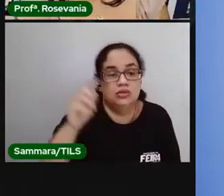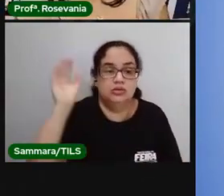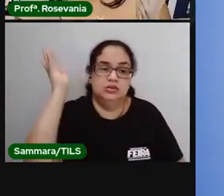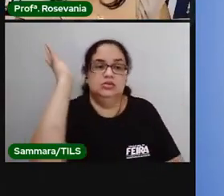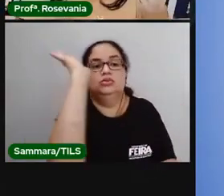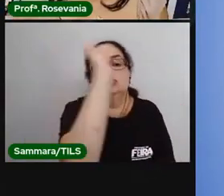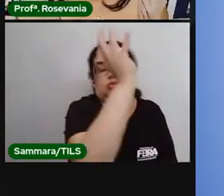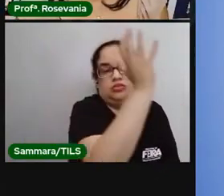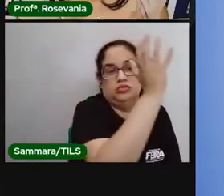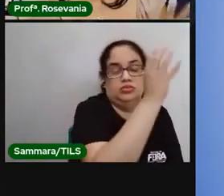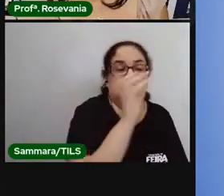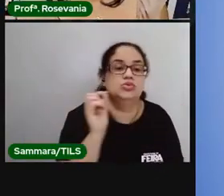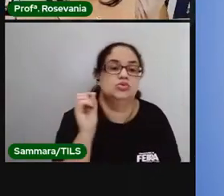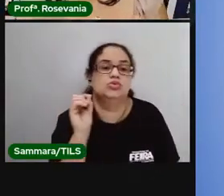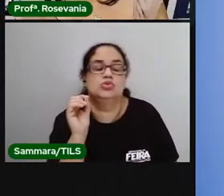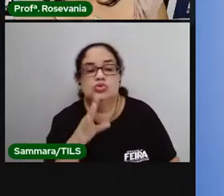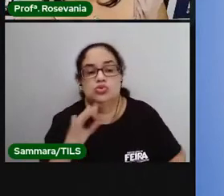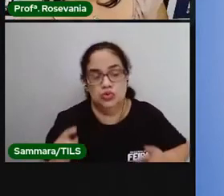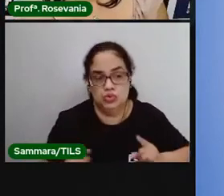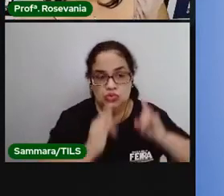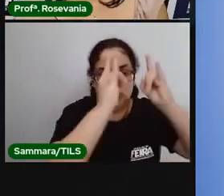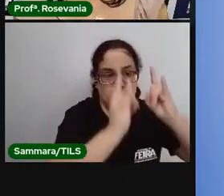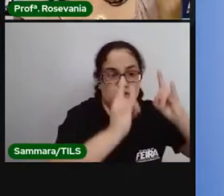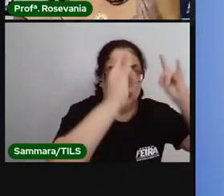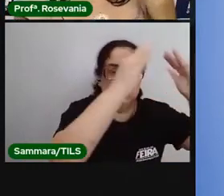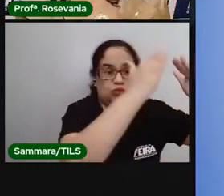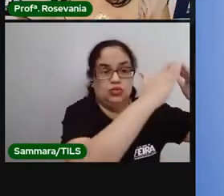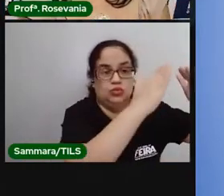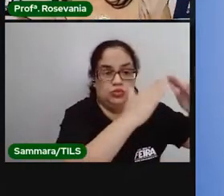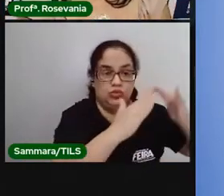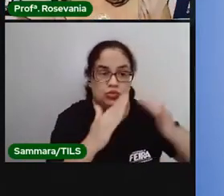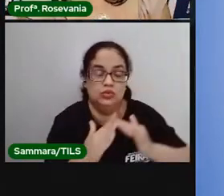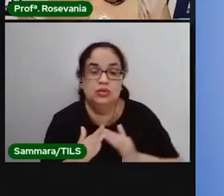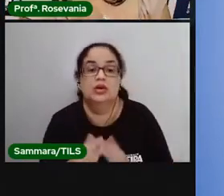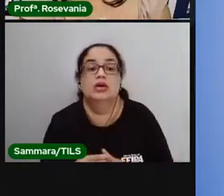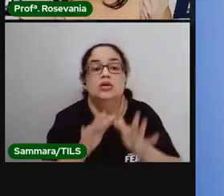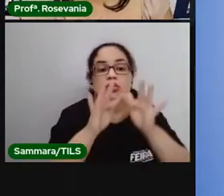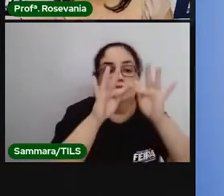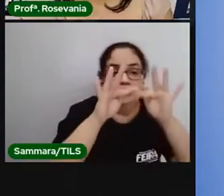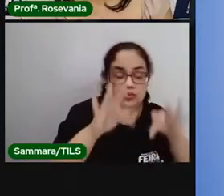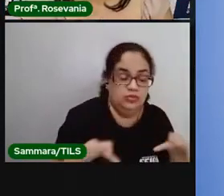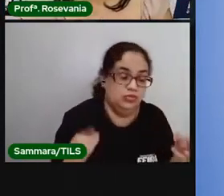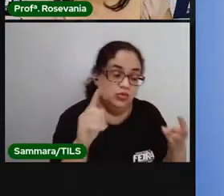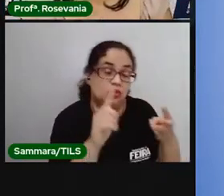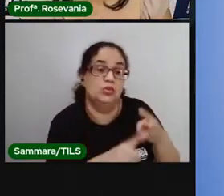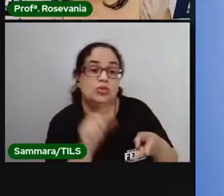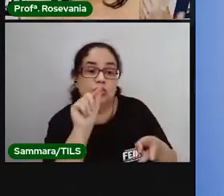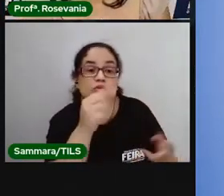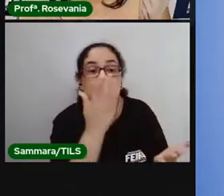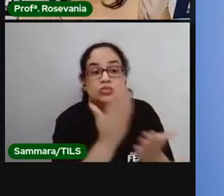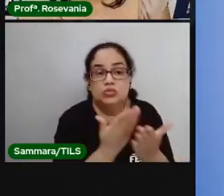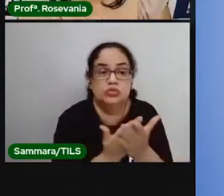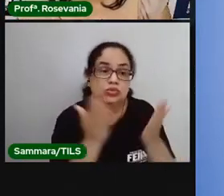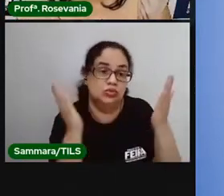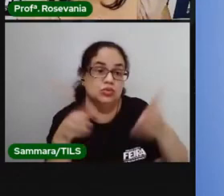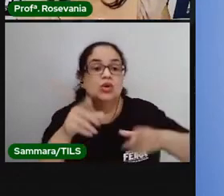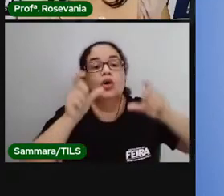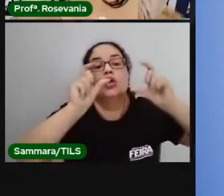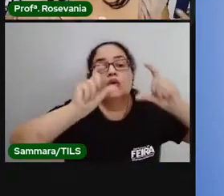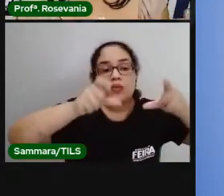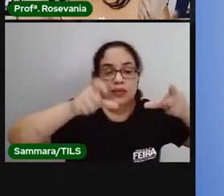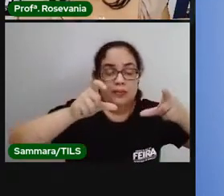ali naquela paisagem, só construções, construções e construções. E por fim, o último conceito que nós estudamos hoje é o conceito de